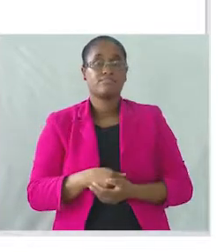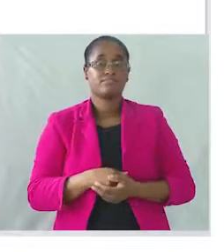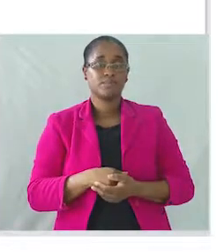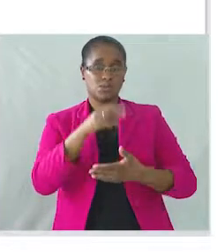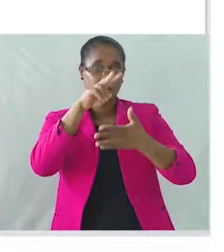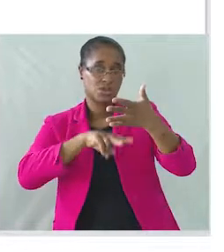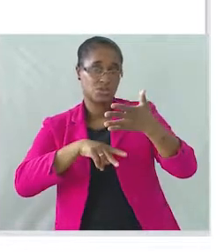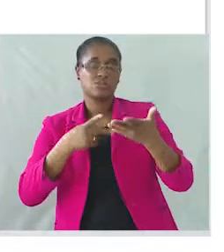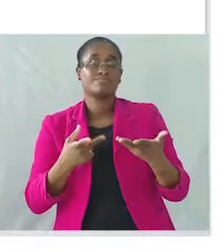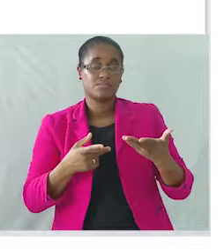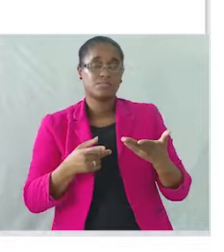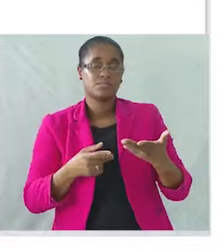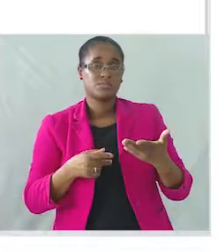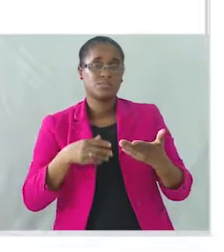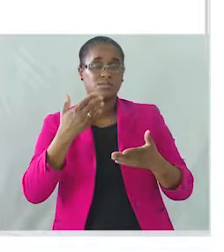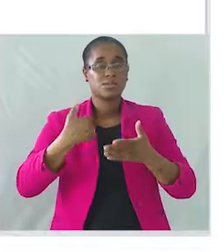tradicional.